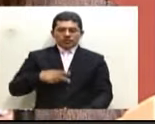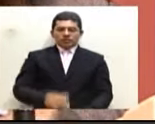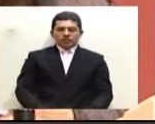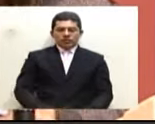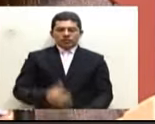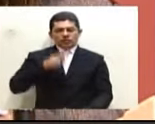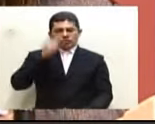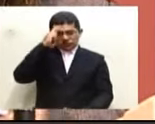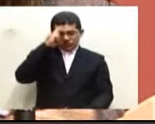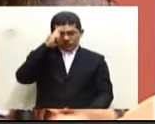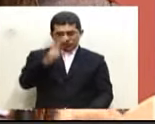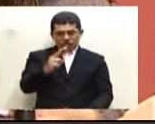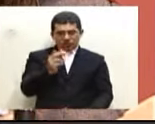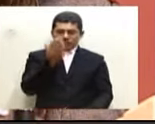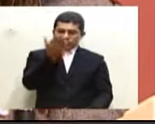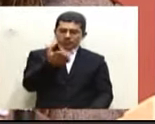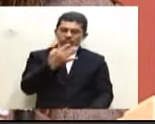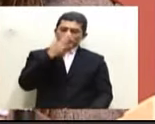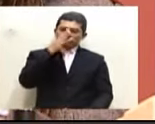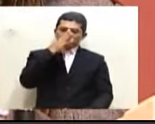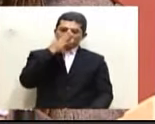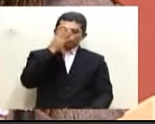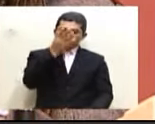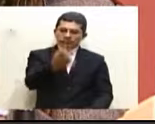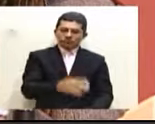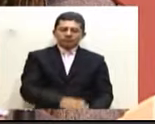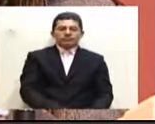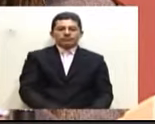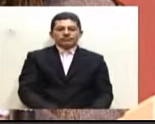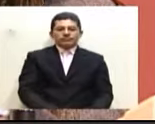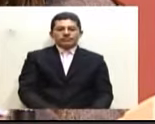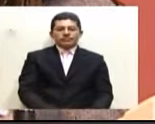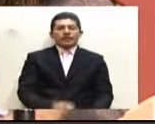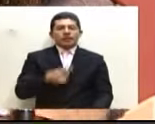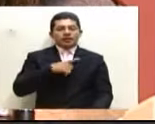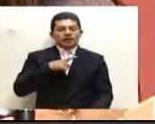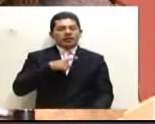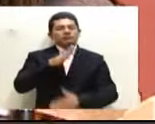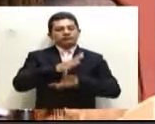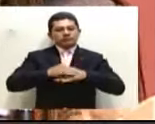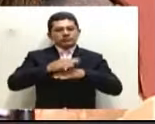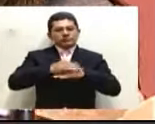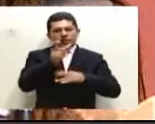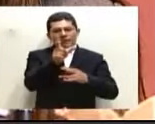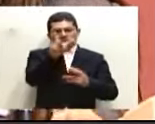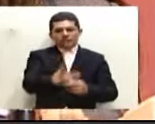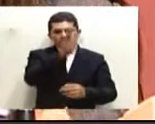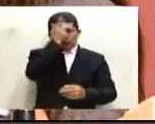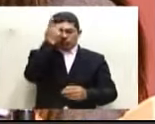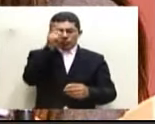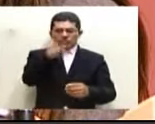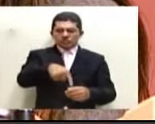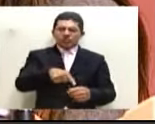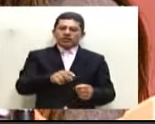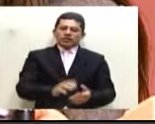um respeito, uma admiração e tenho carinho pela pessoa que Vossa Excelência